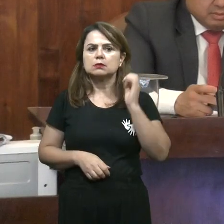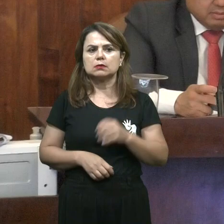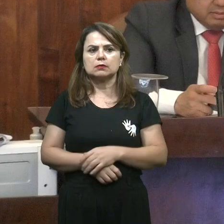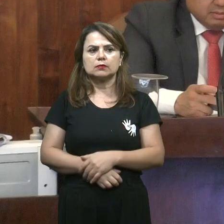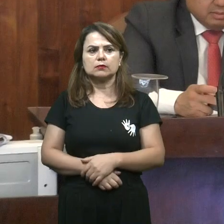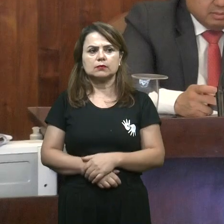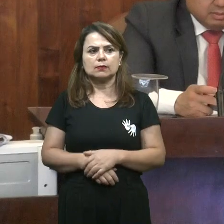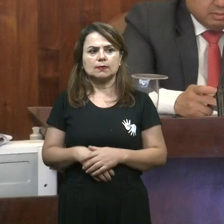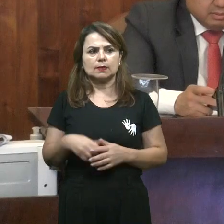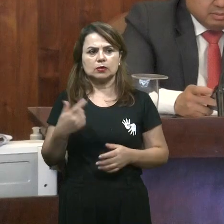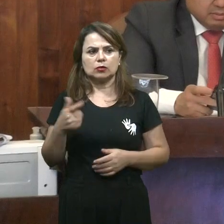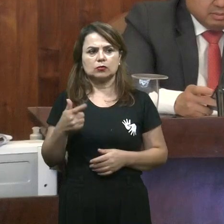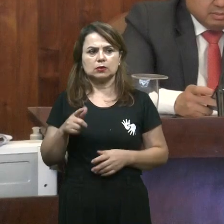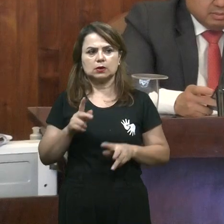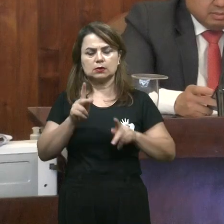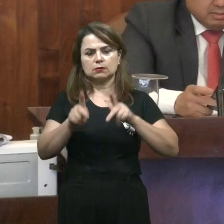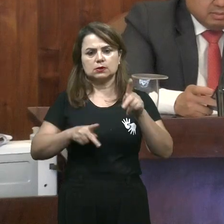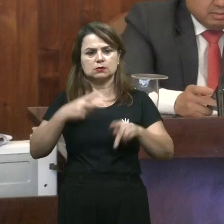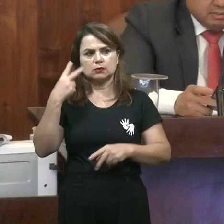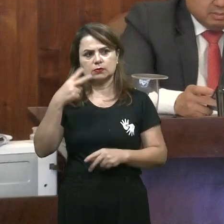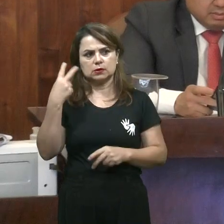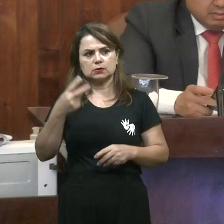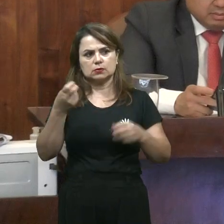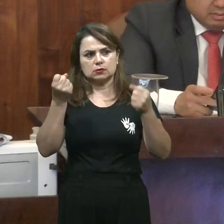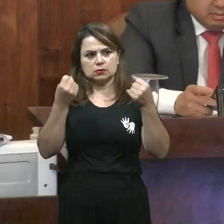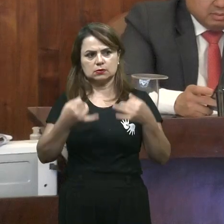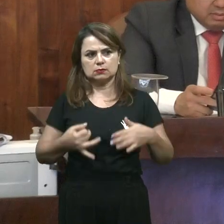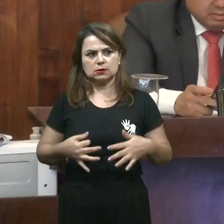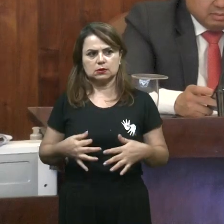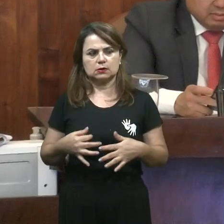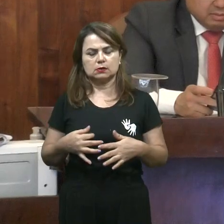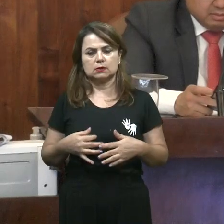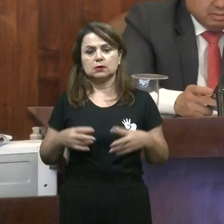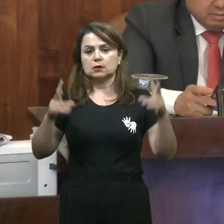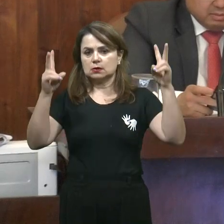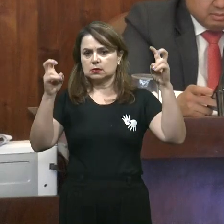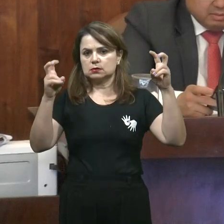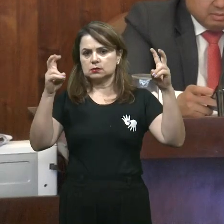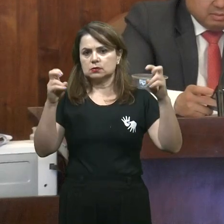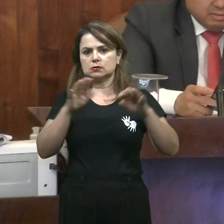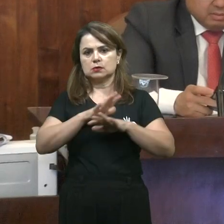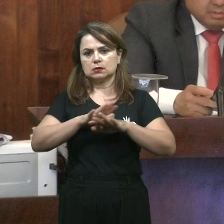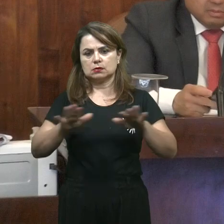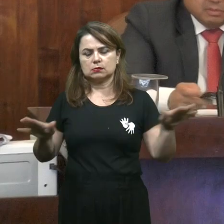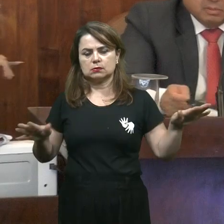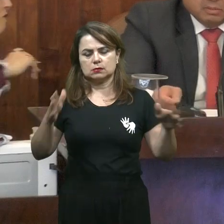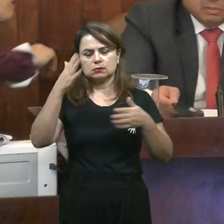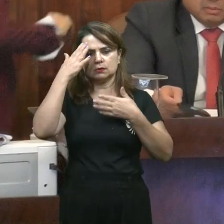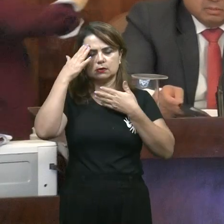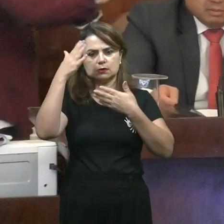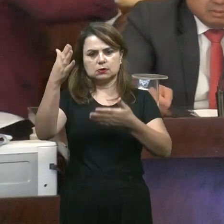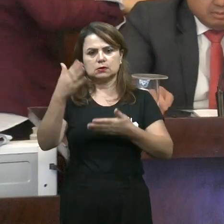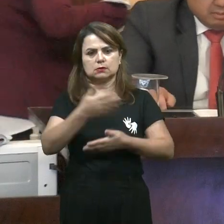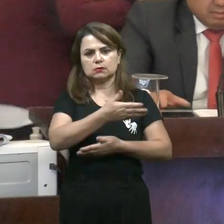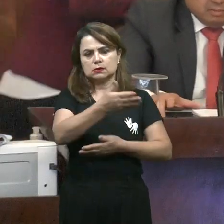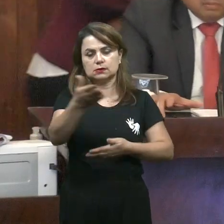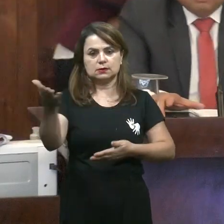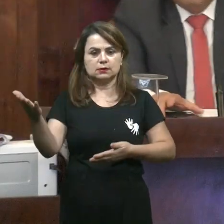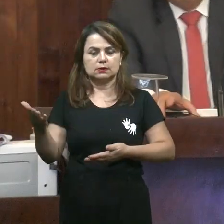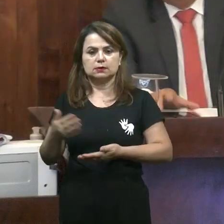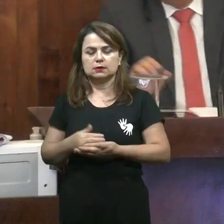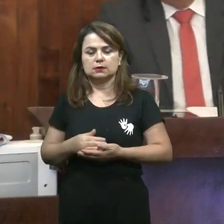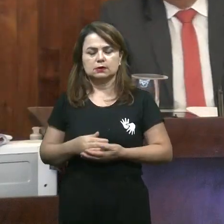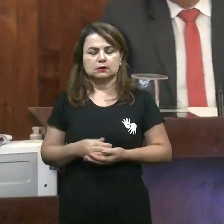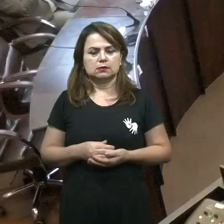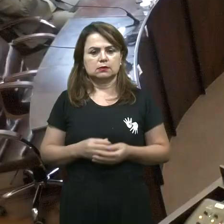Não havendo mais matéria, agradecendo a presença e a colaboração de todos,